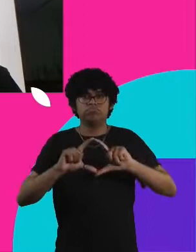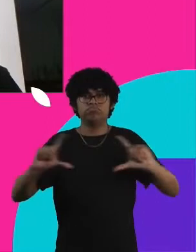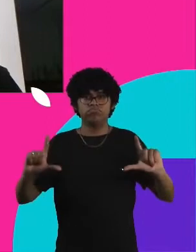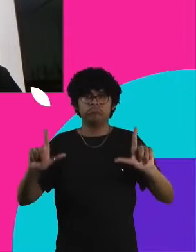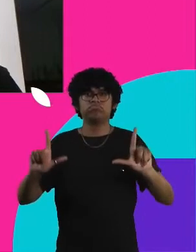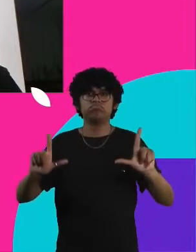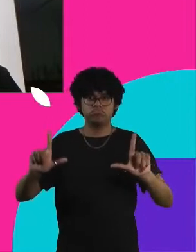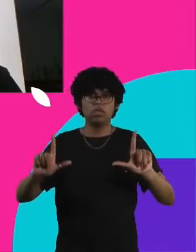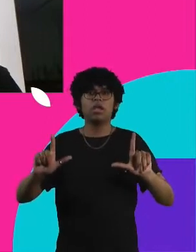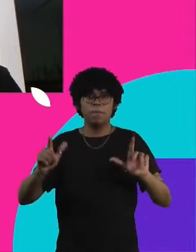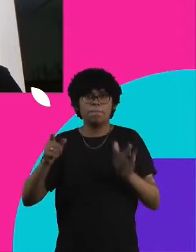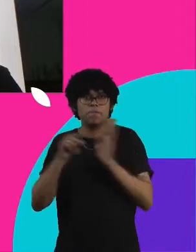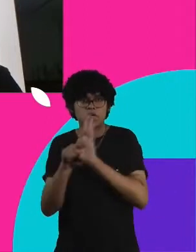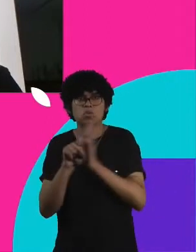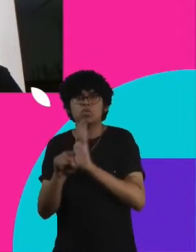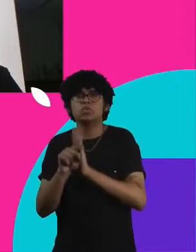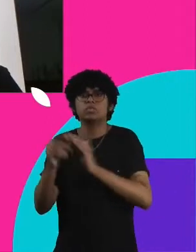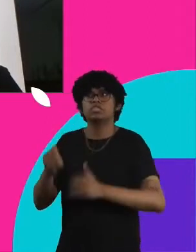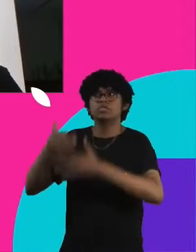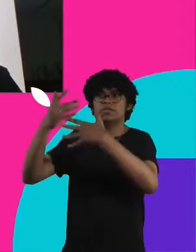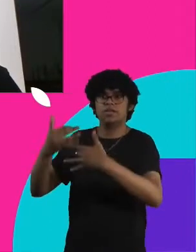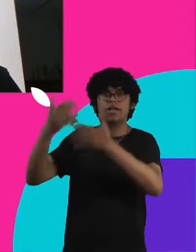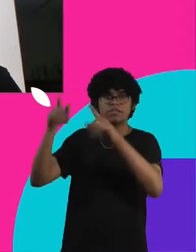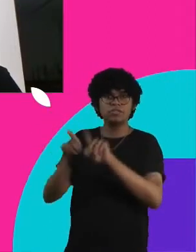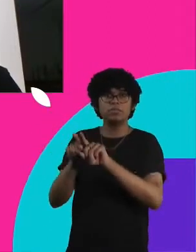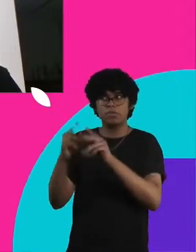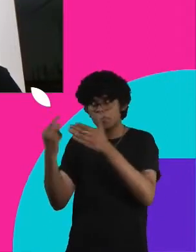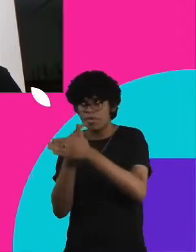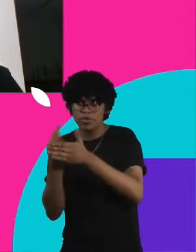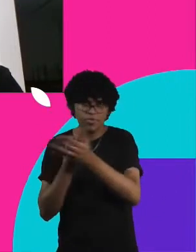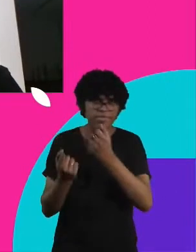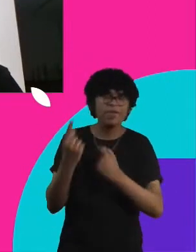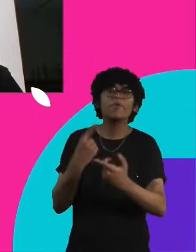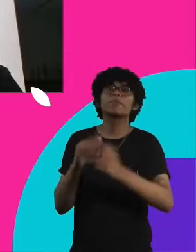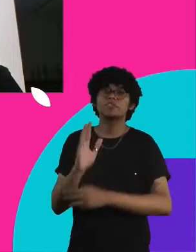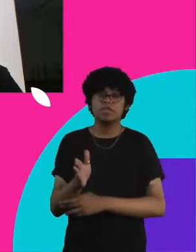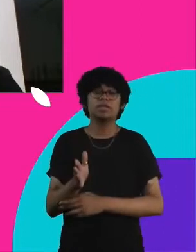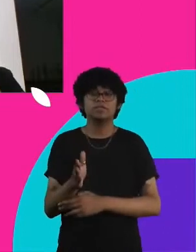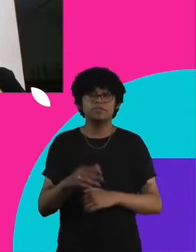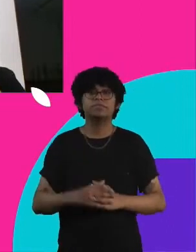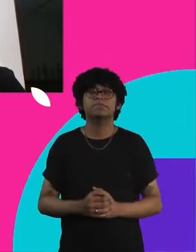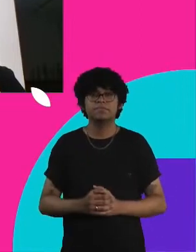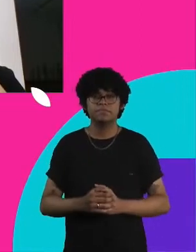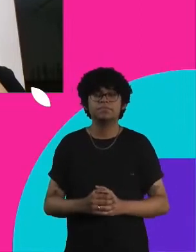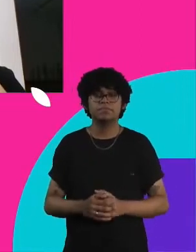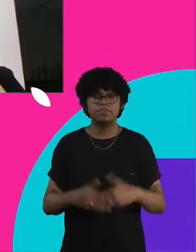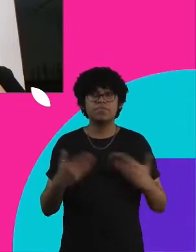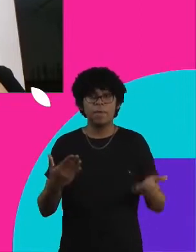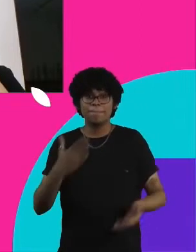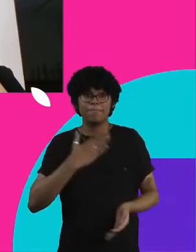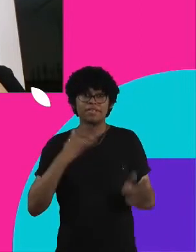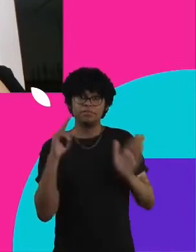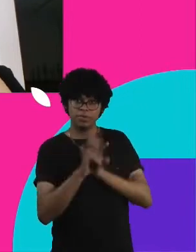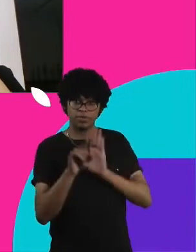perguntas ou pelo chat. Já estão chegando aqui algumas perguntas, então, depois de eu fazer a minha primeira rodada, nas minhas perguntas